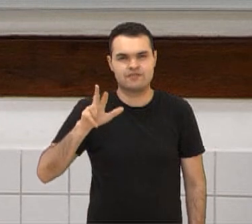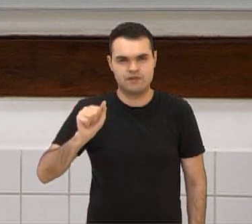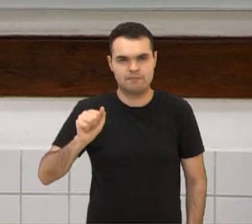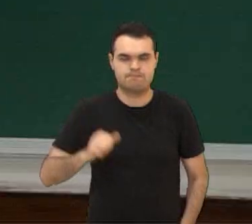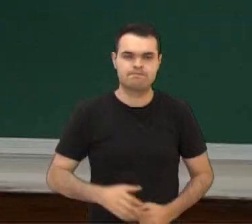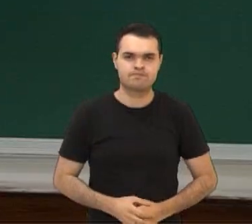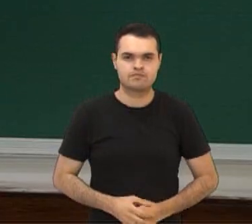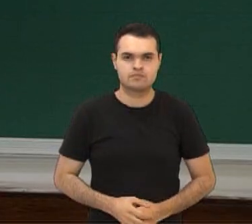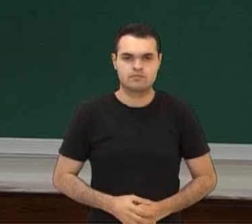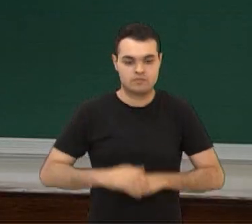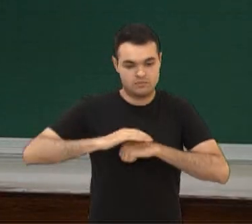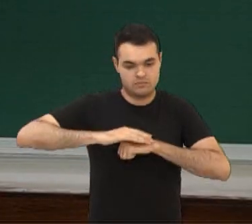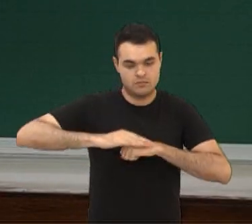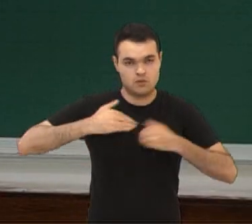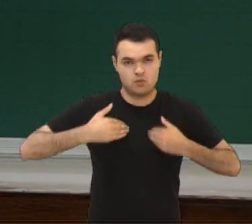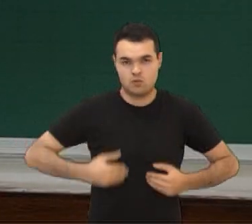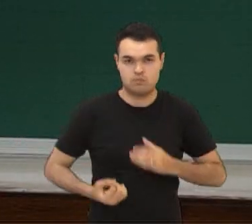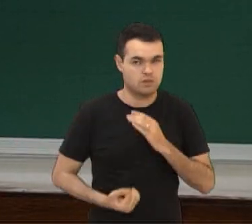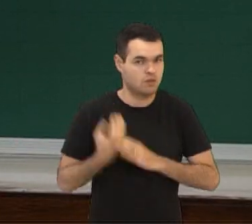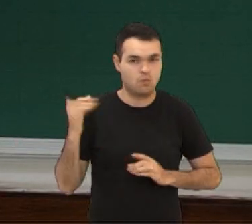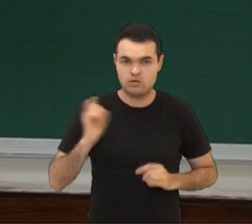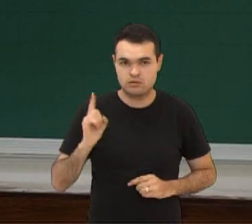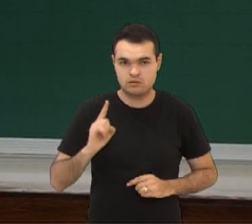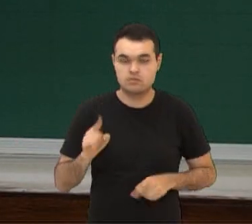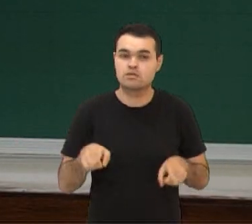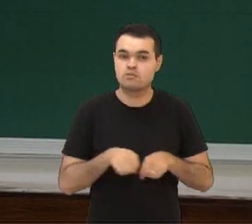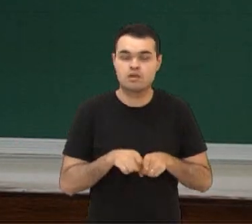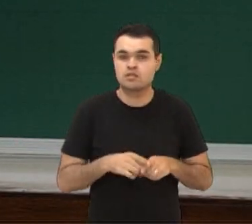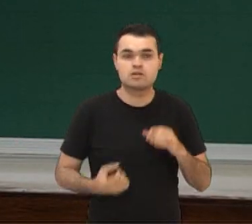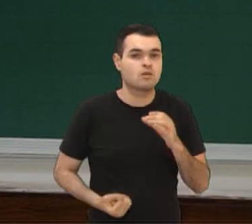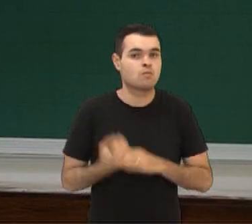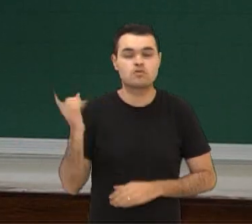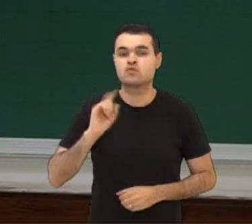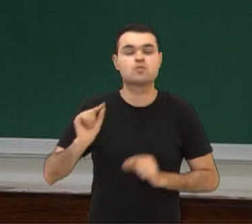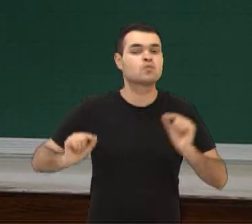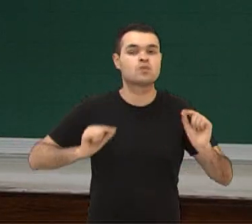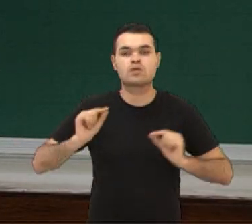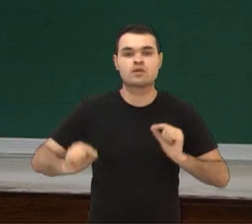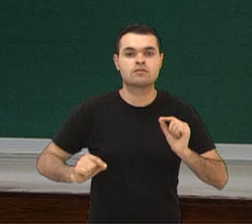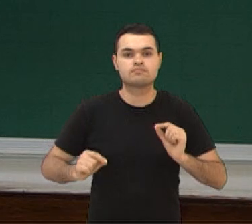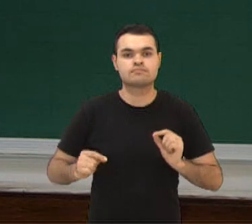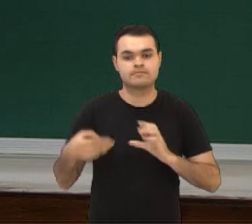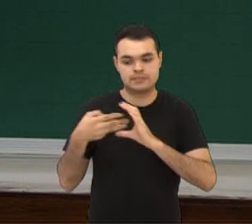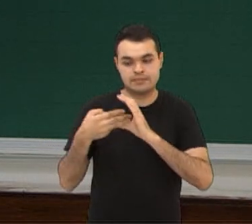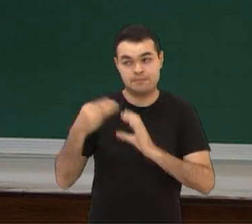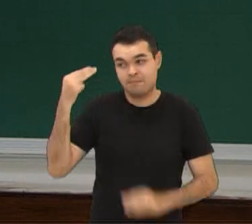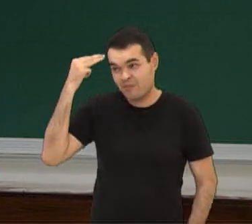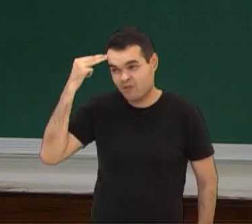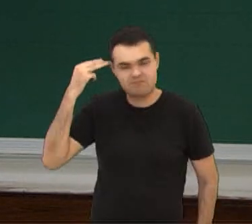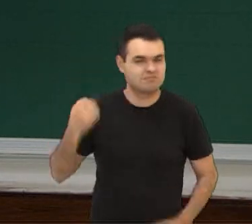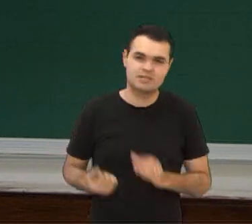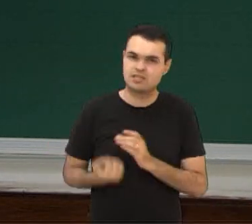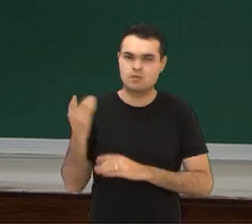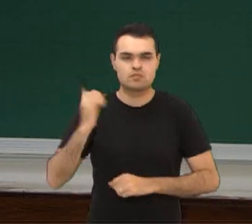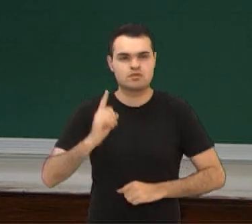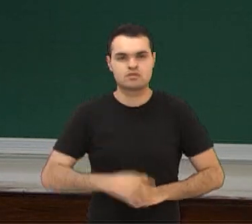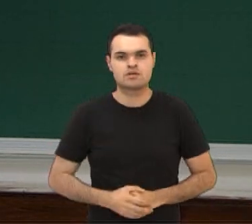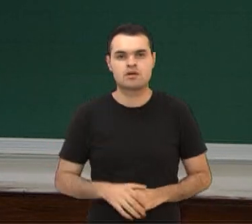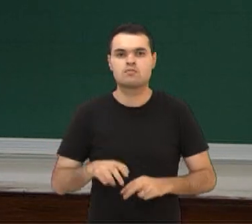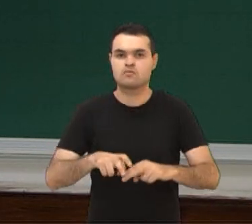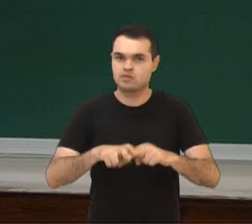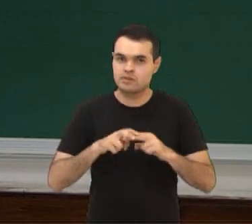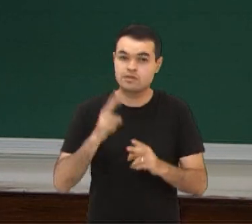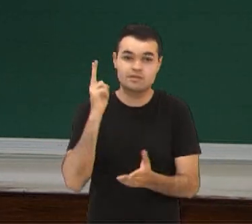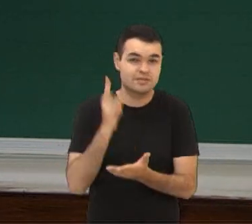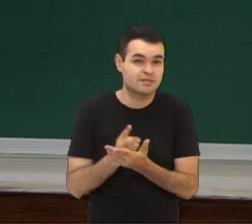organismo não produzir os seus próprios anticorpos, ele também não produz uma outra coisinha. Ele também não produz células de memória. Então, toda vez